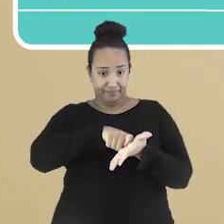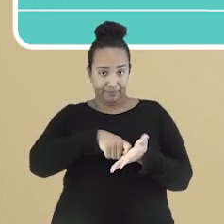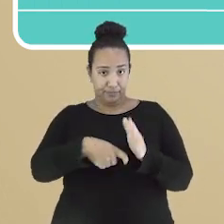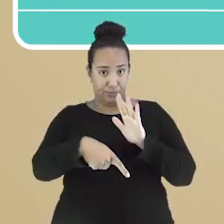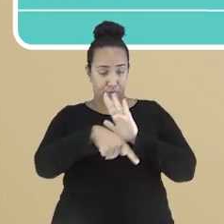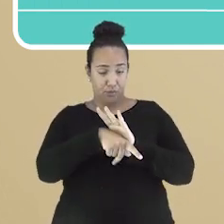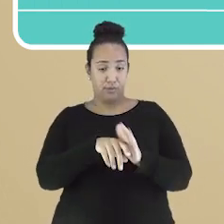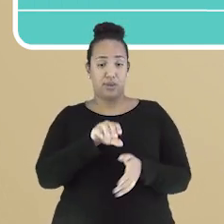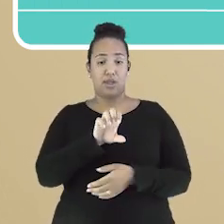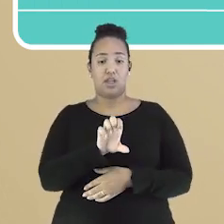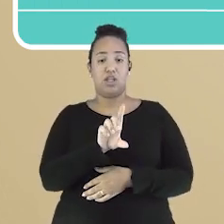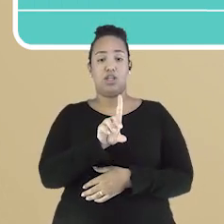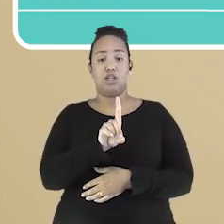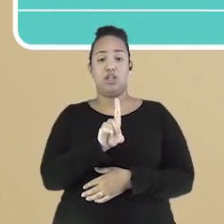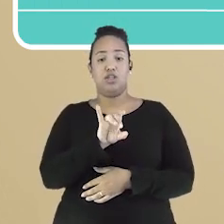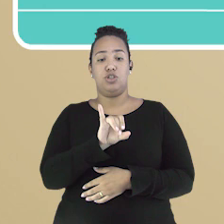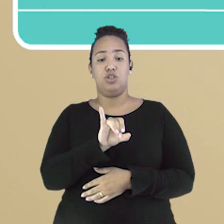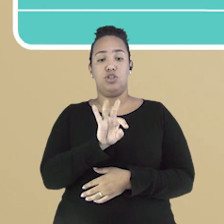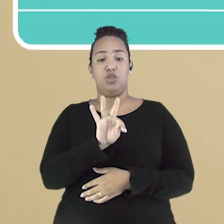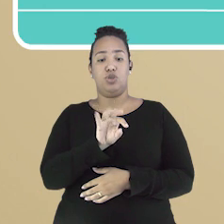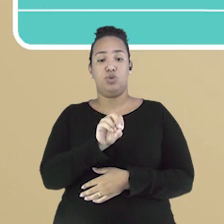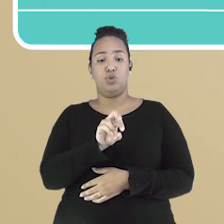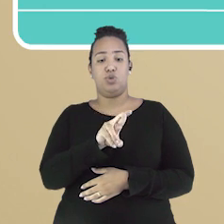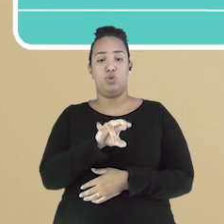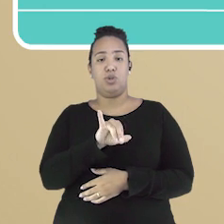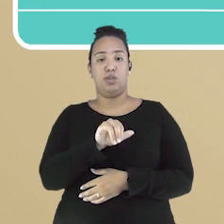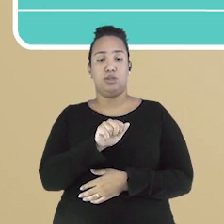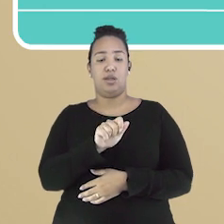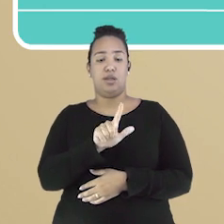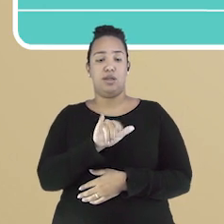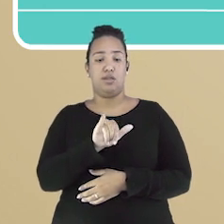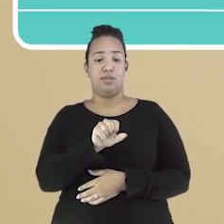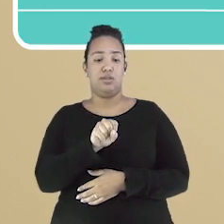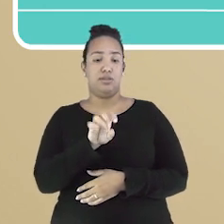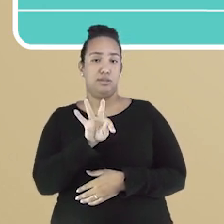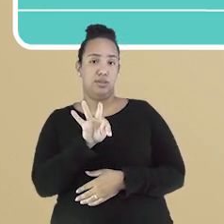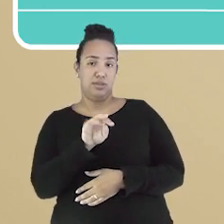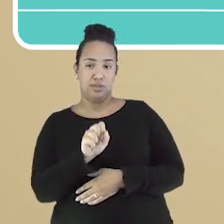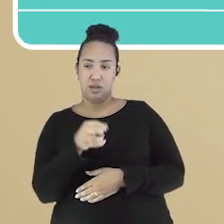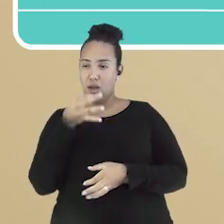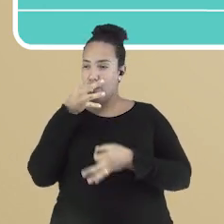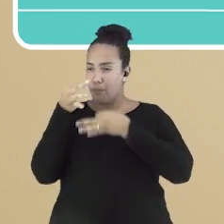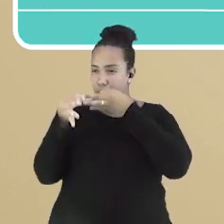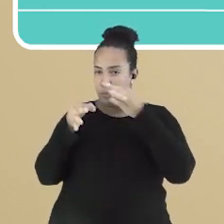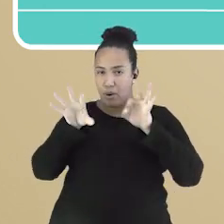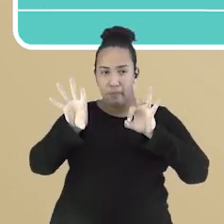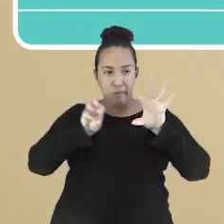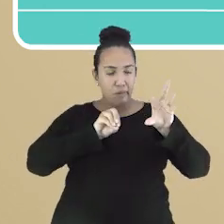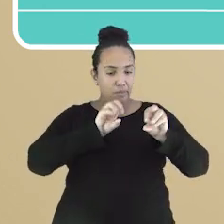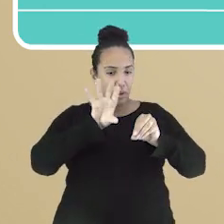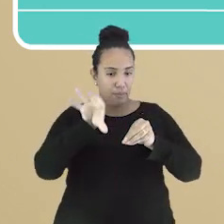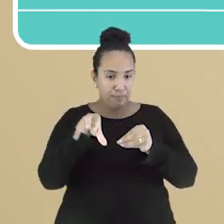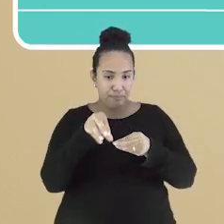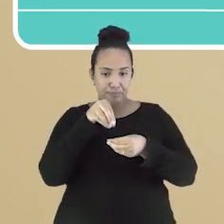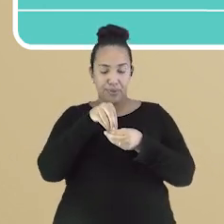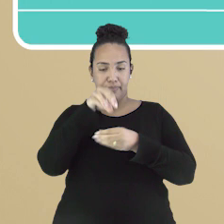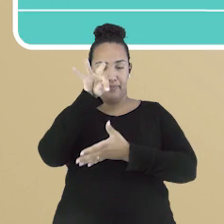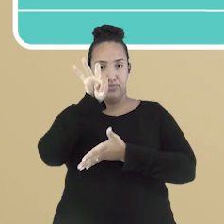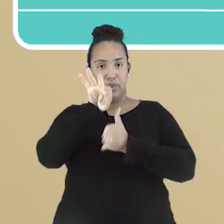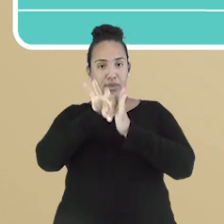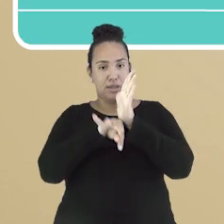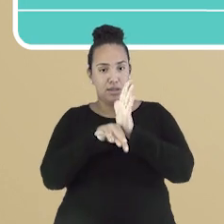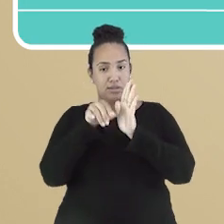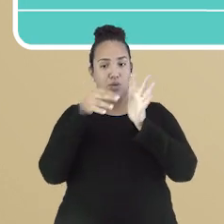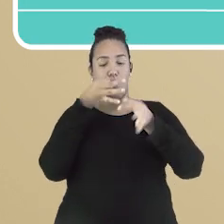do editorial fica a cargo do editorialista. Ele reúne os pontos de vista em um texto que repasse e